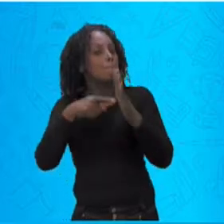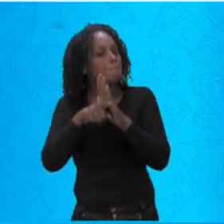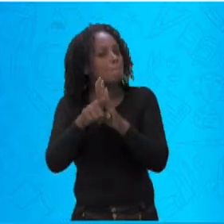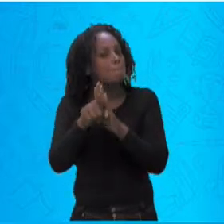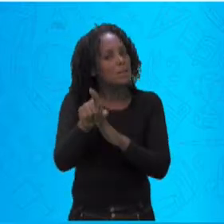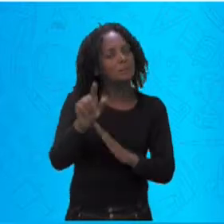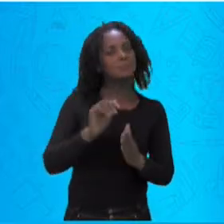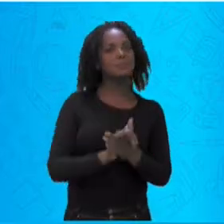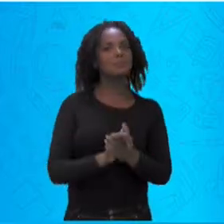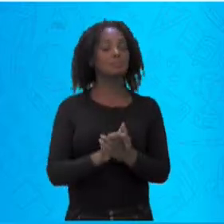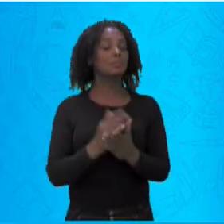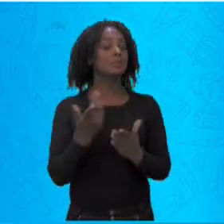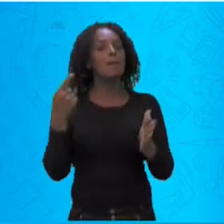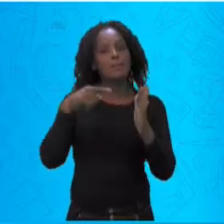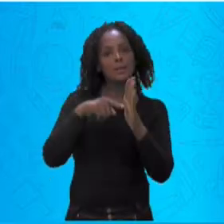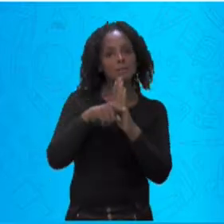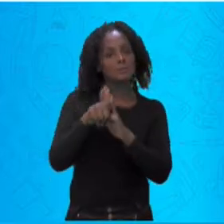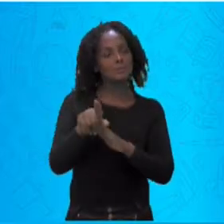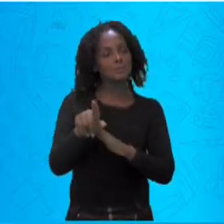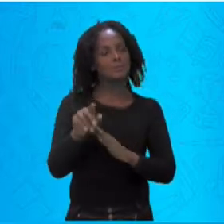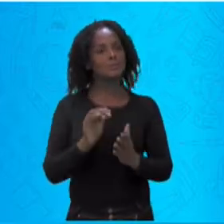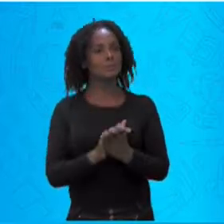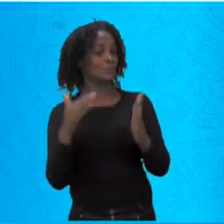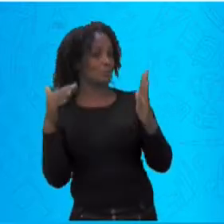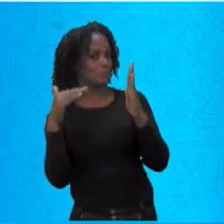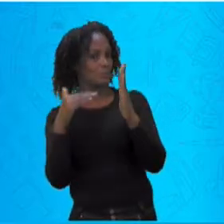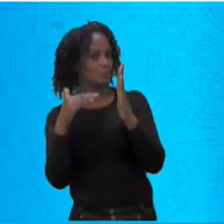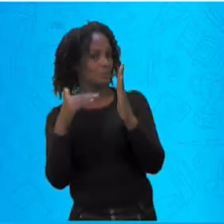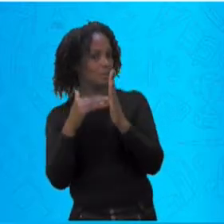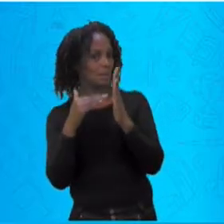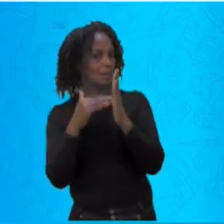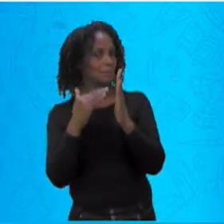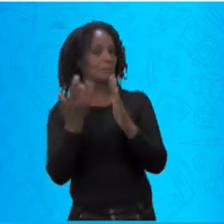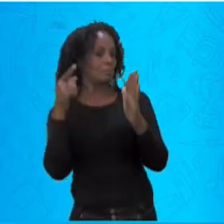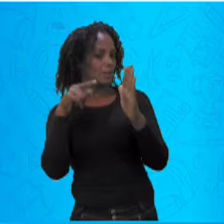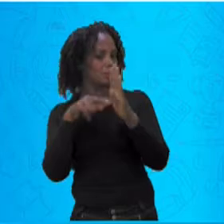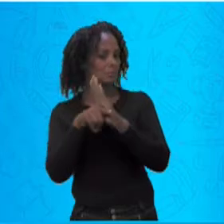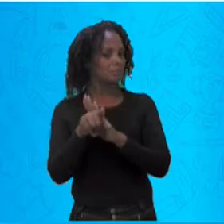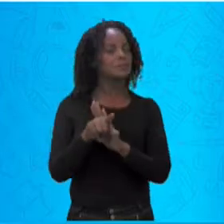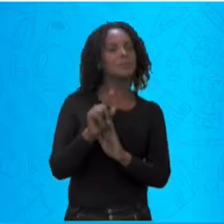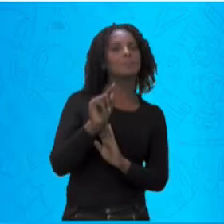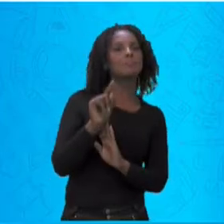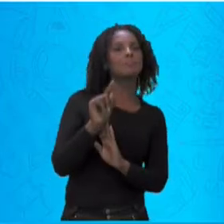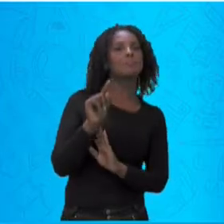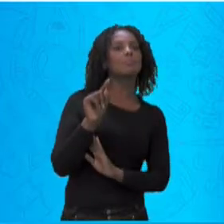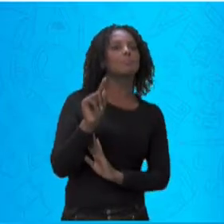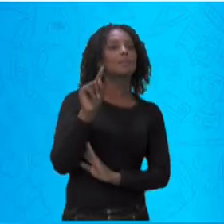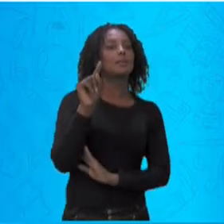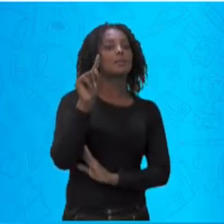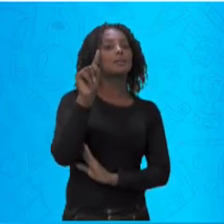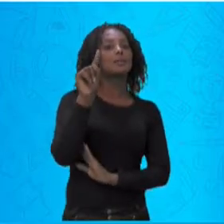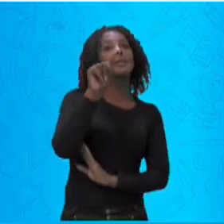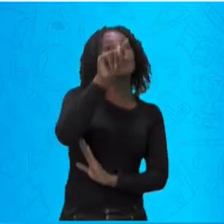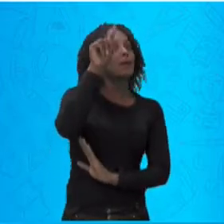pergunta. E na pergunta, no final dela, nós colocamos